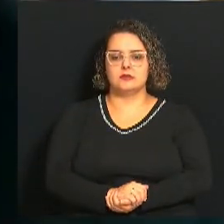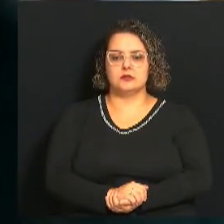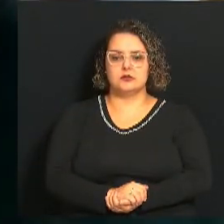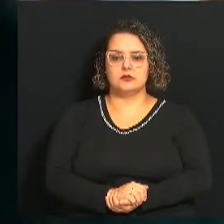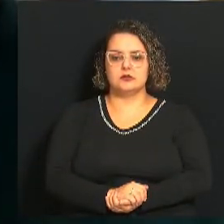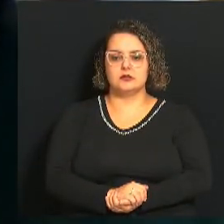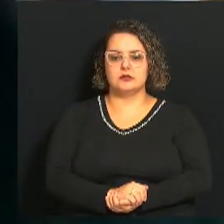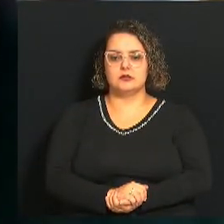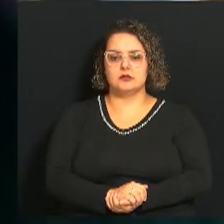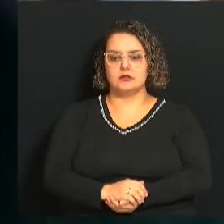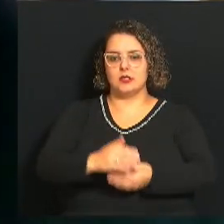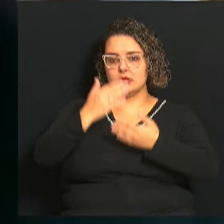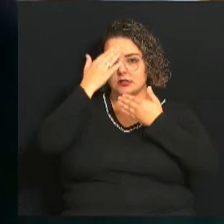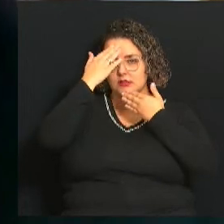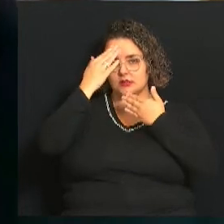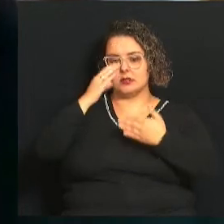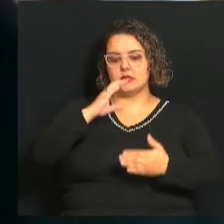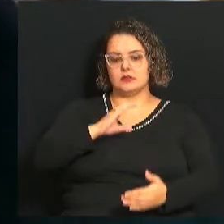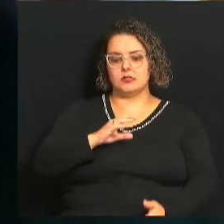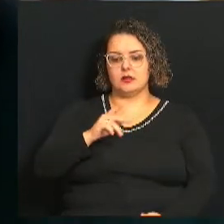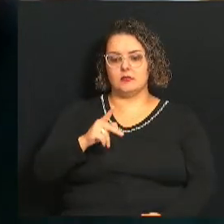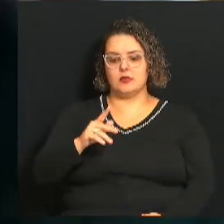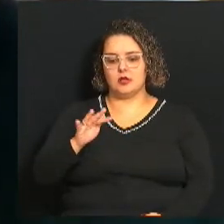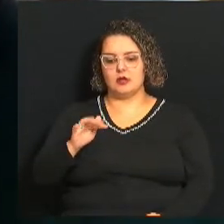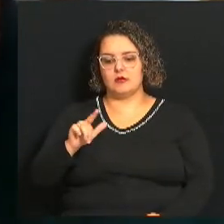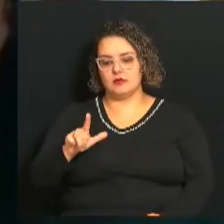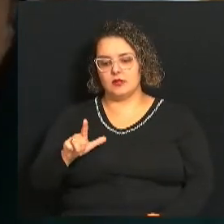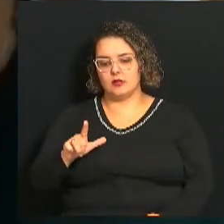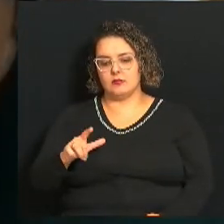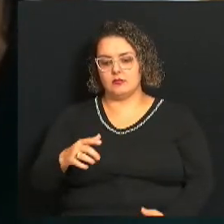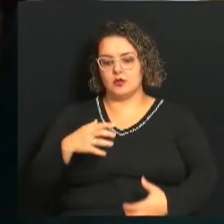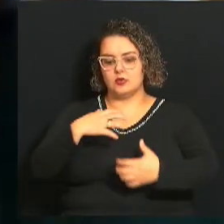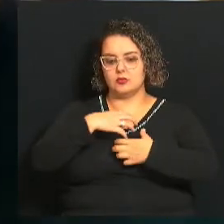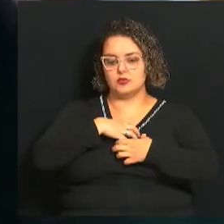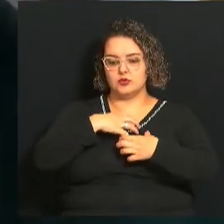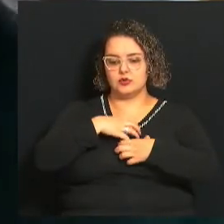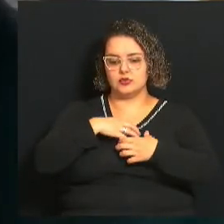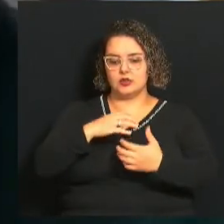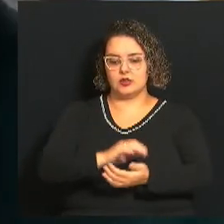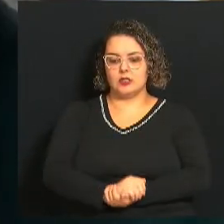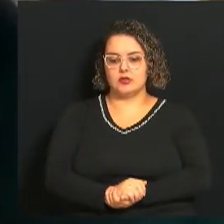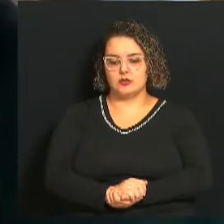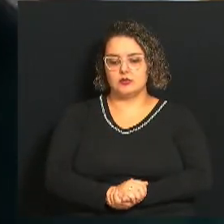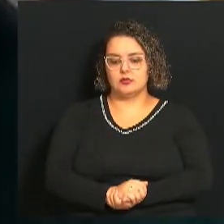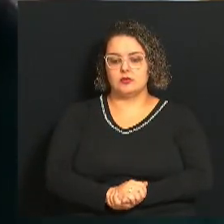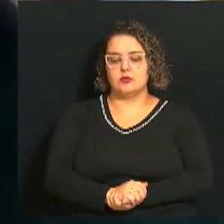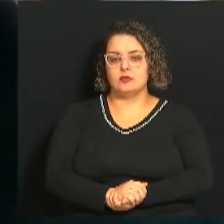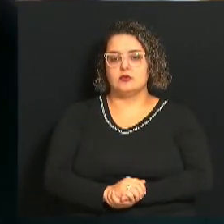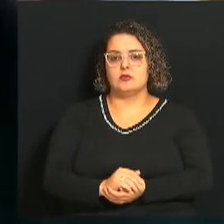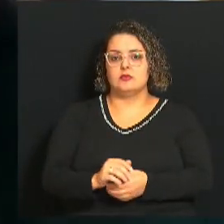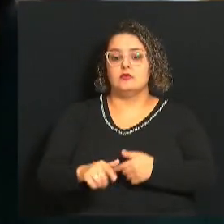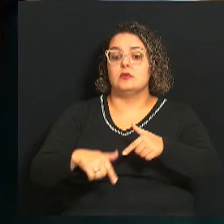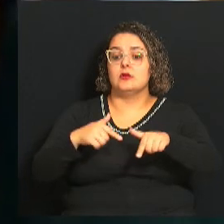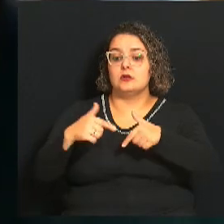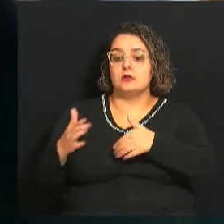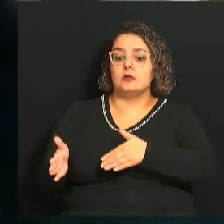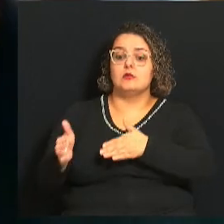agradecer a CPFL pela forma com que vem conduzindo essas